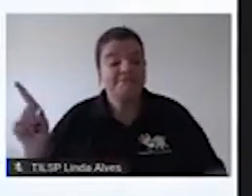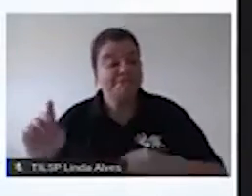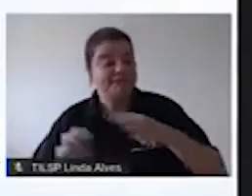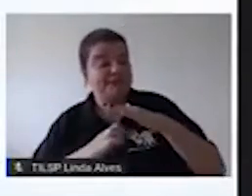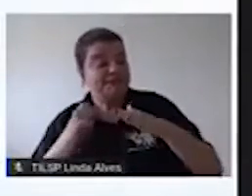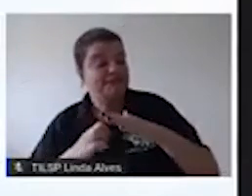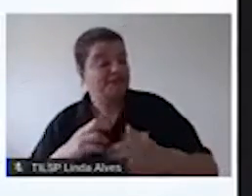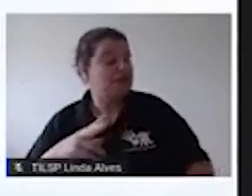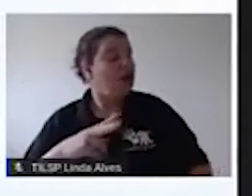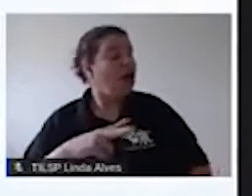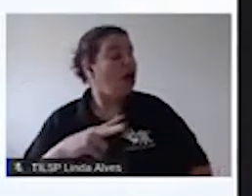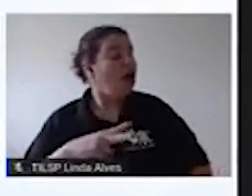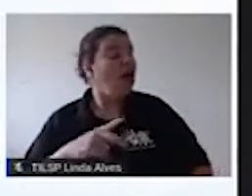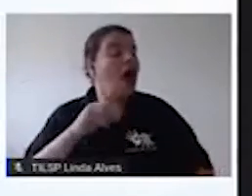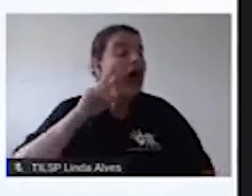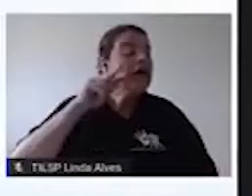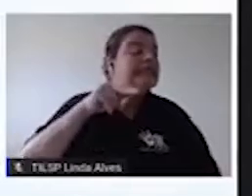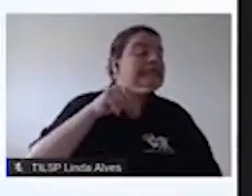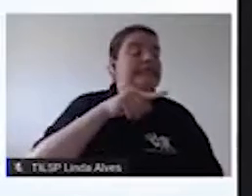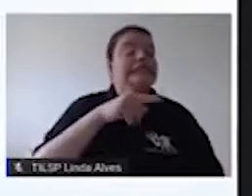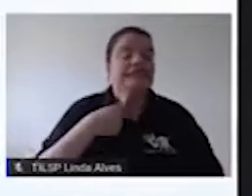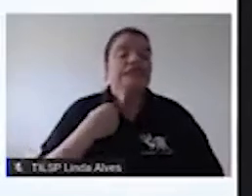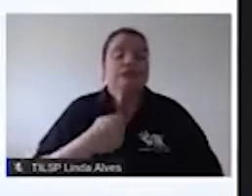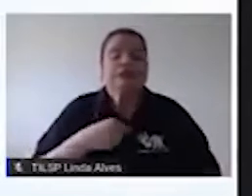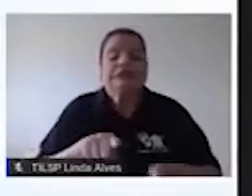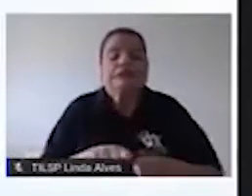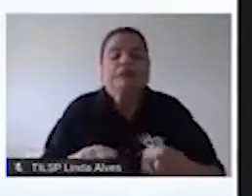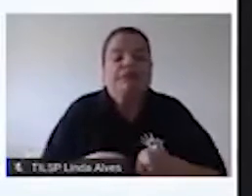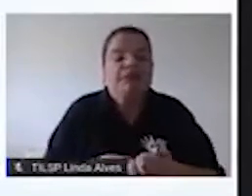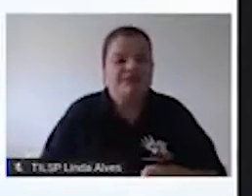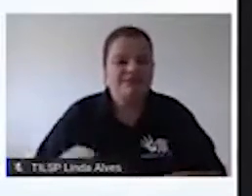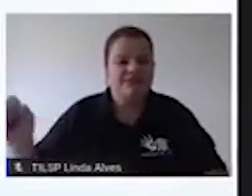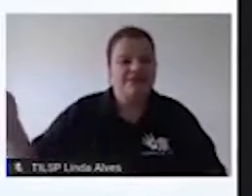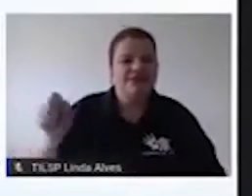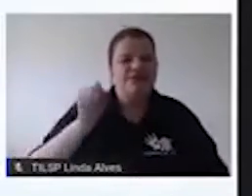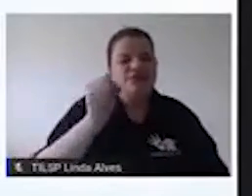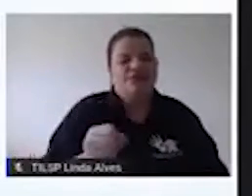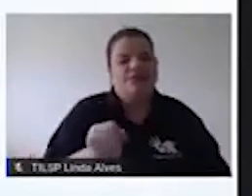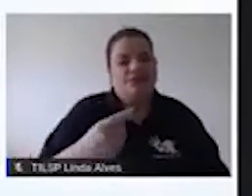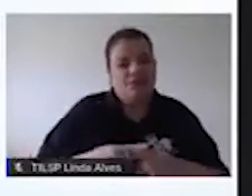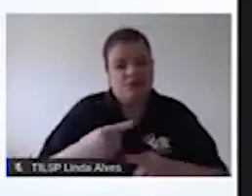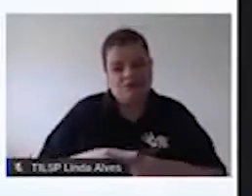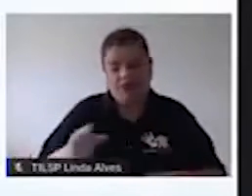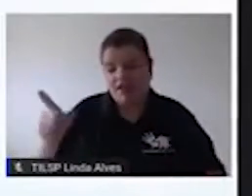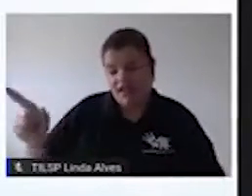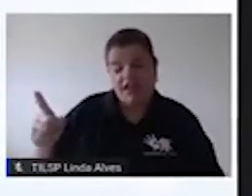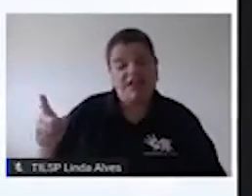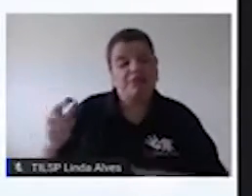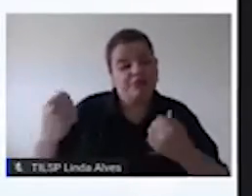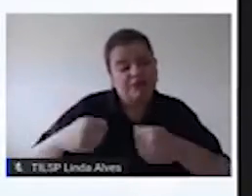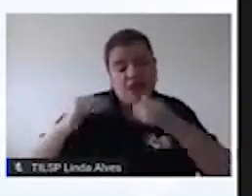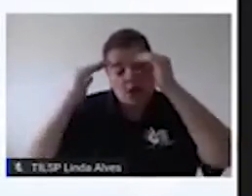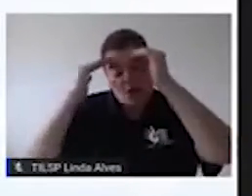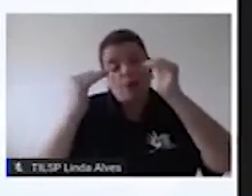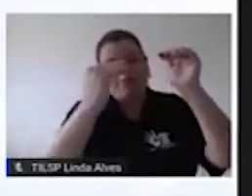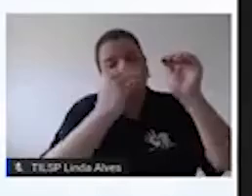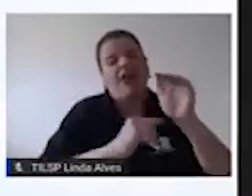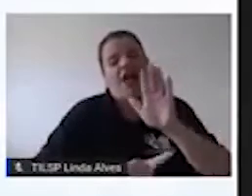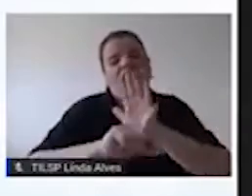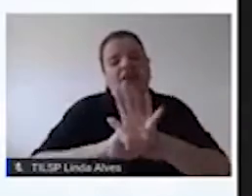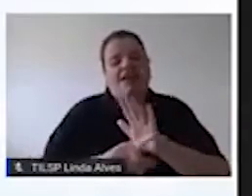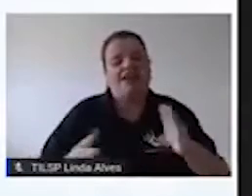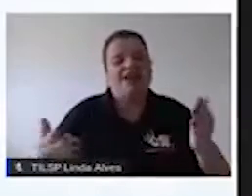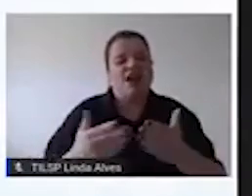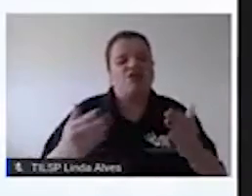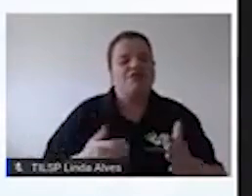privado também se obriga a, porque está submetido à lei, né? Nossa luta agora